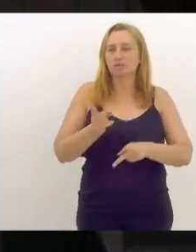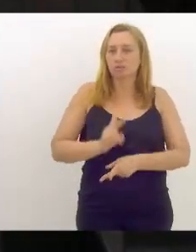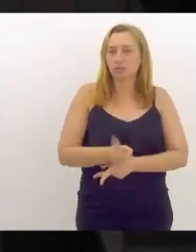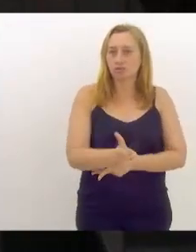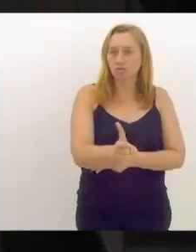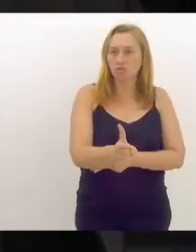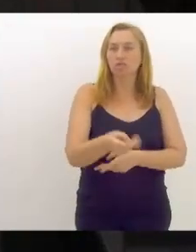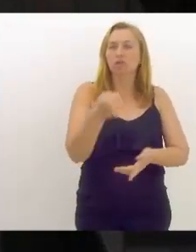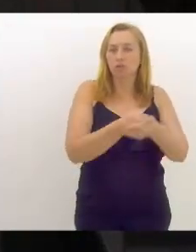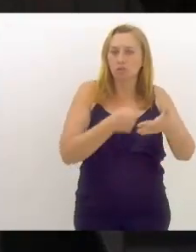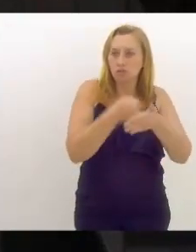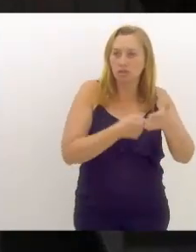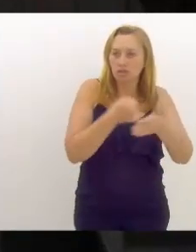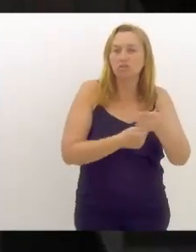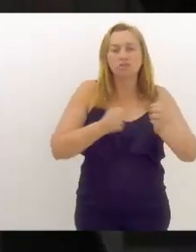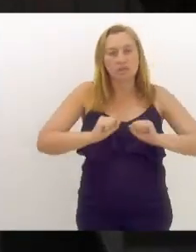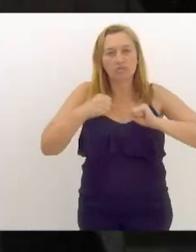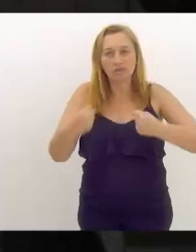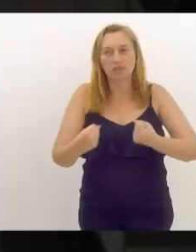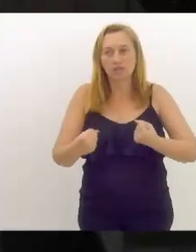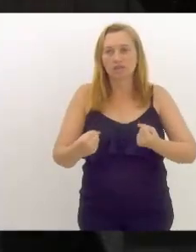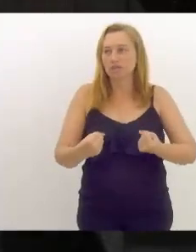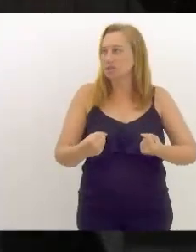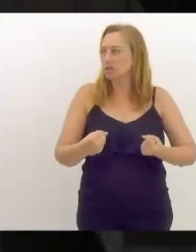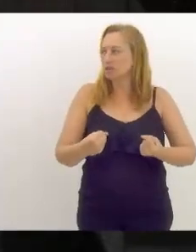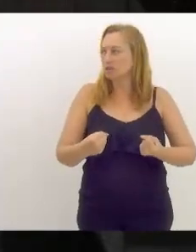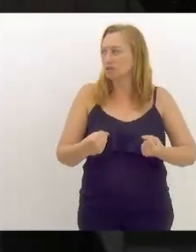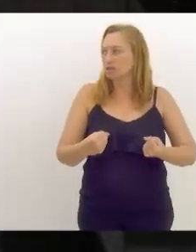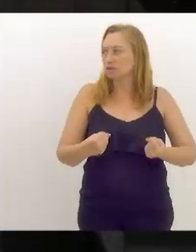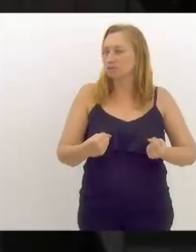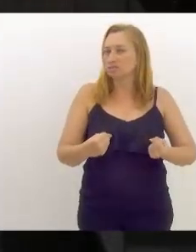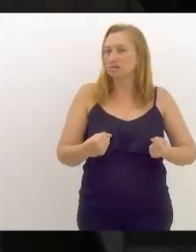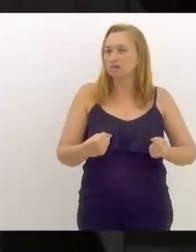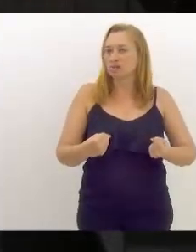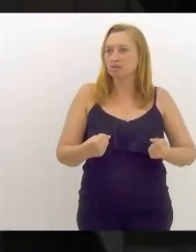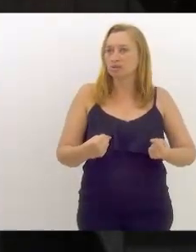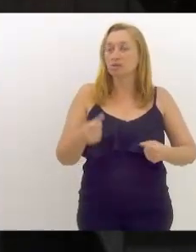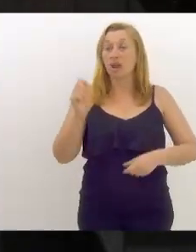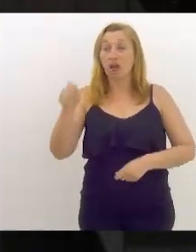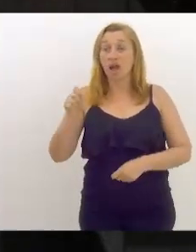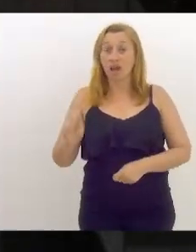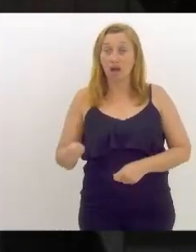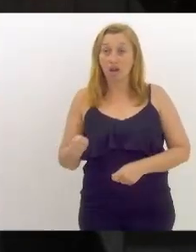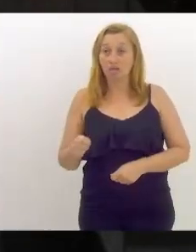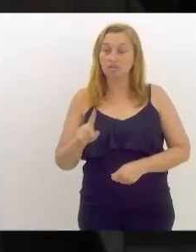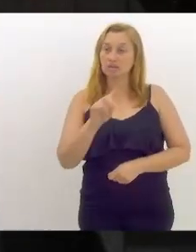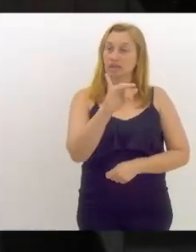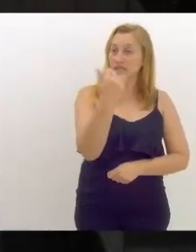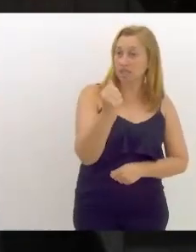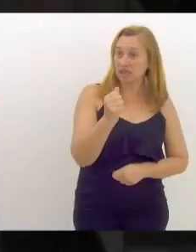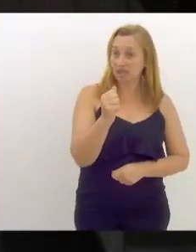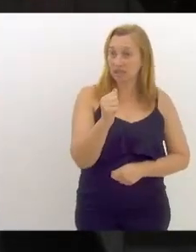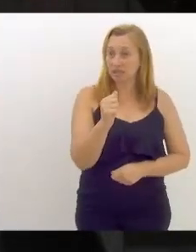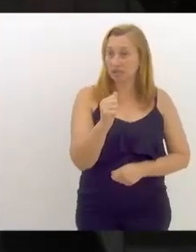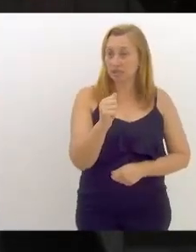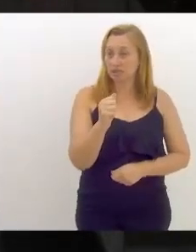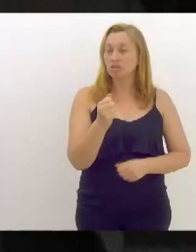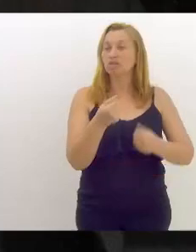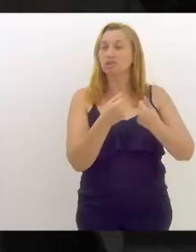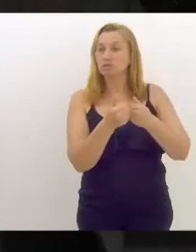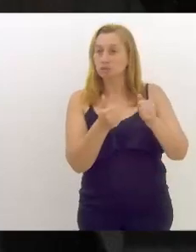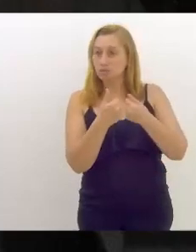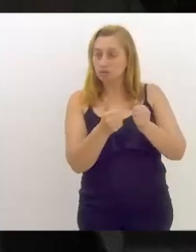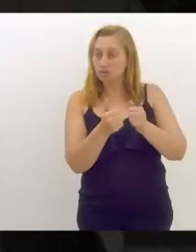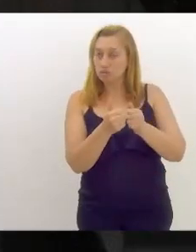continuará lutando, defendendo, para que, em vez de fazer um leilão das linhas dos ônibus